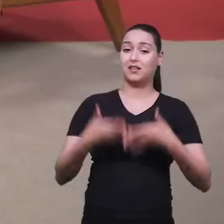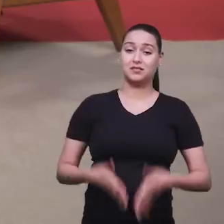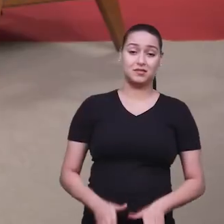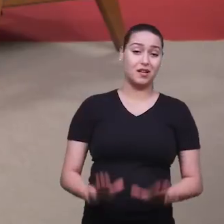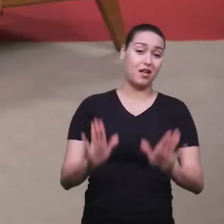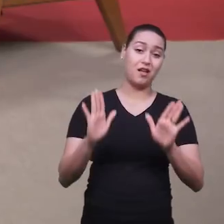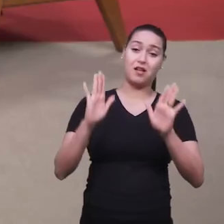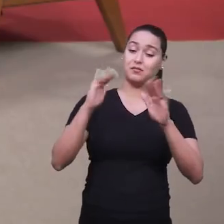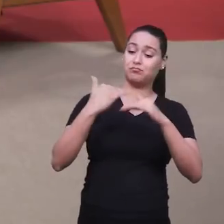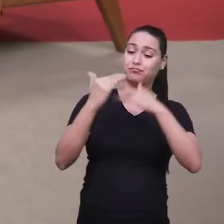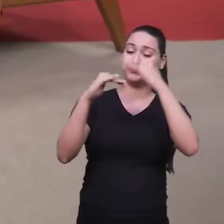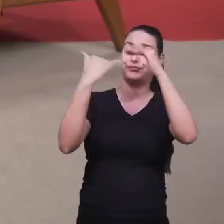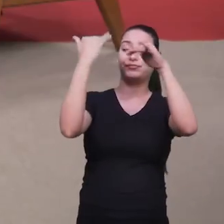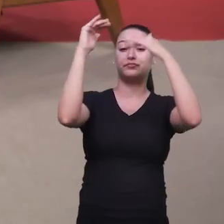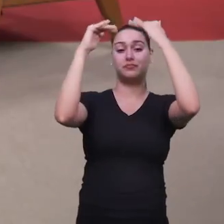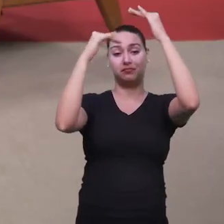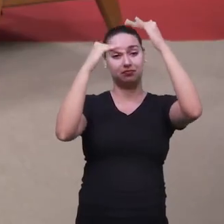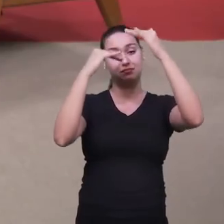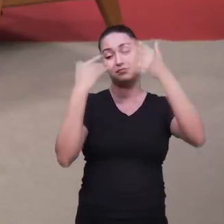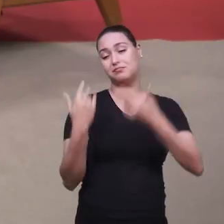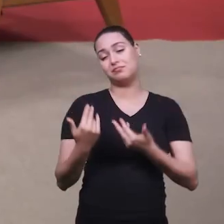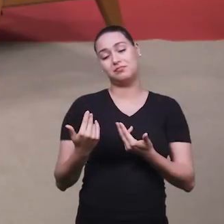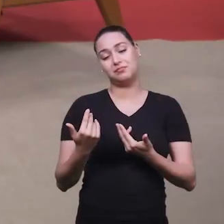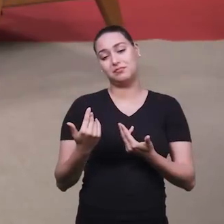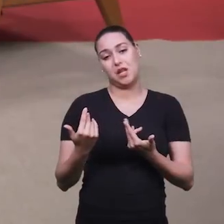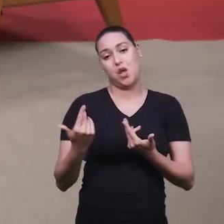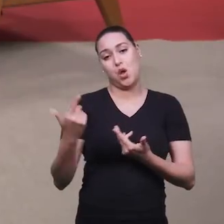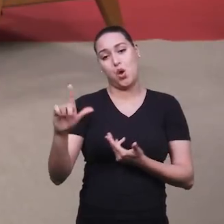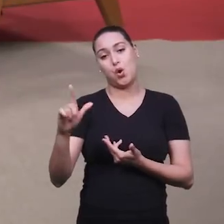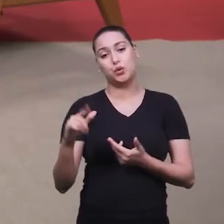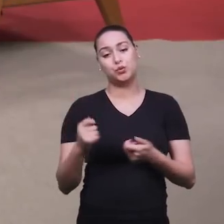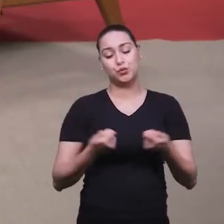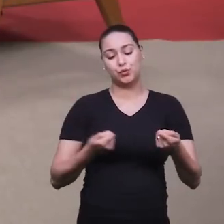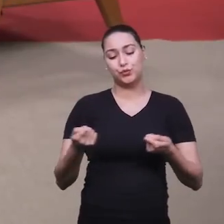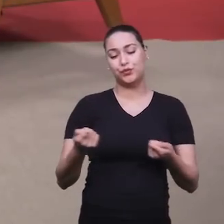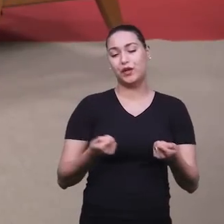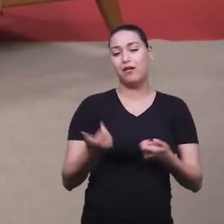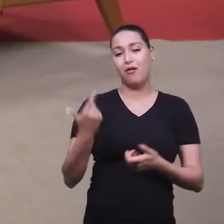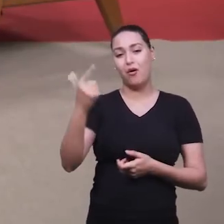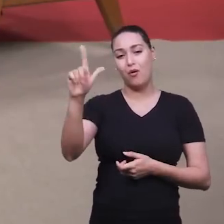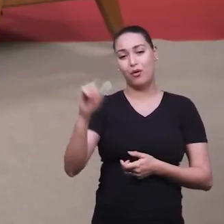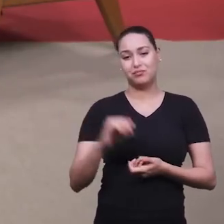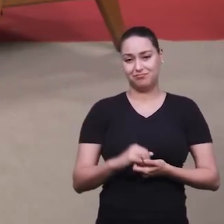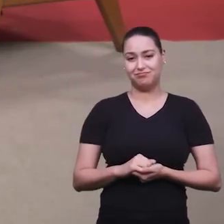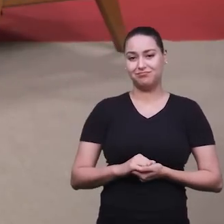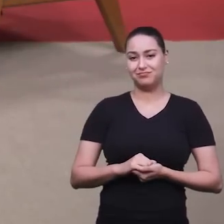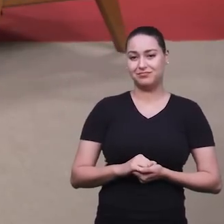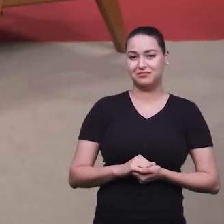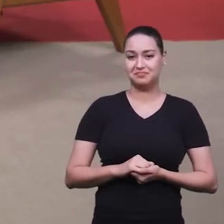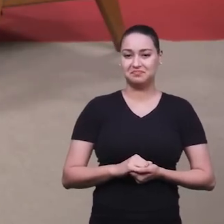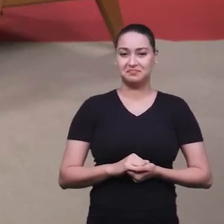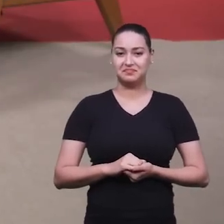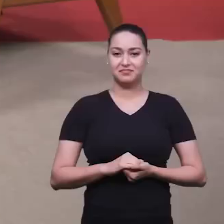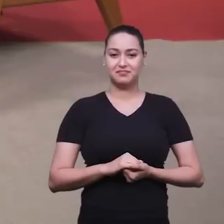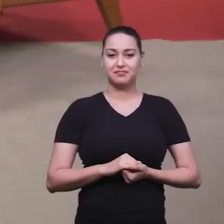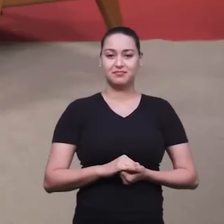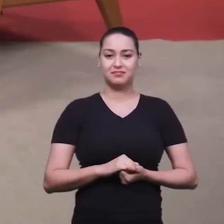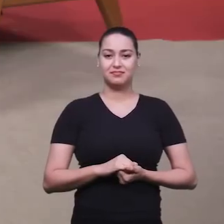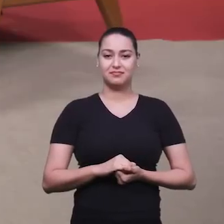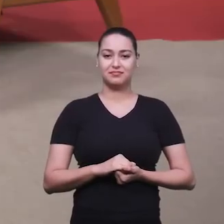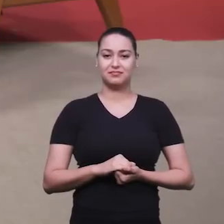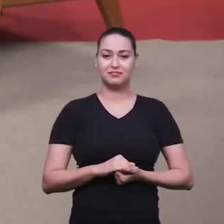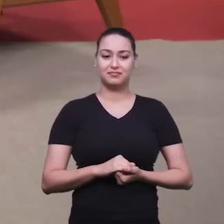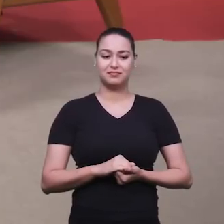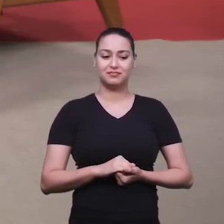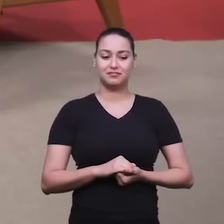se desenvolve assim, né? É. Ele já nasce nesse ambiente, vai crescendo, vai aprendendo outra língua, é outro governo, e por aí vai. Mas me